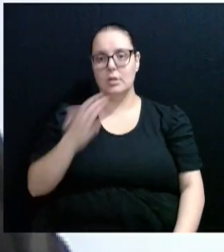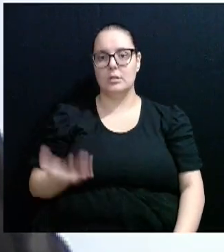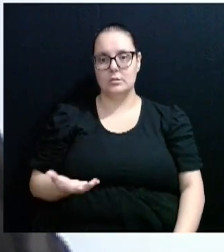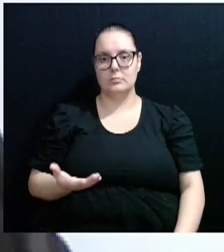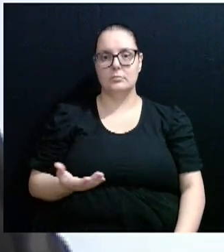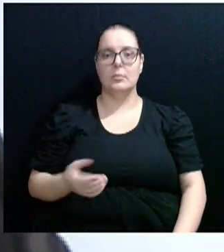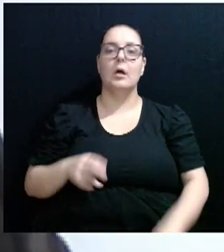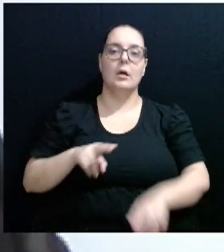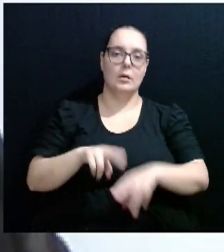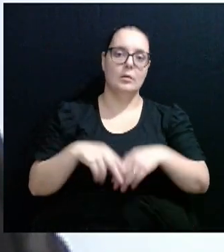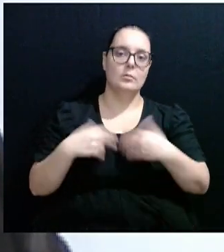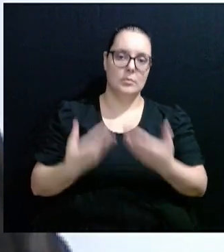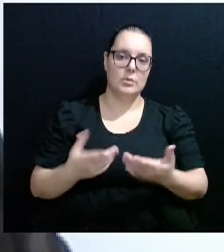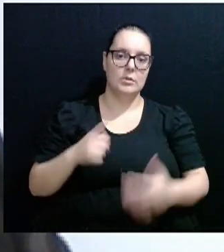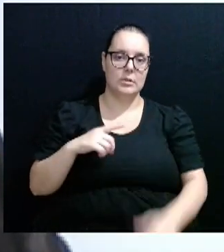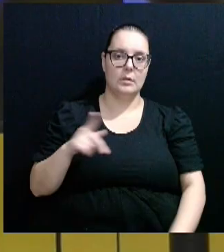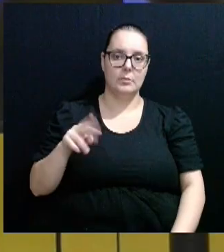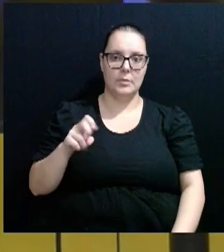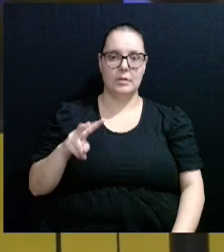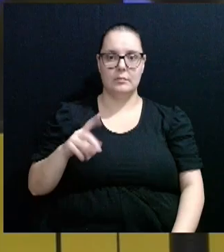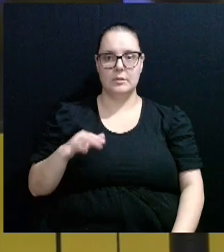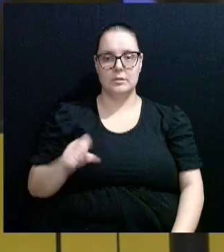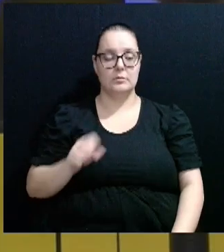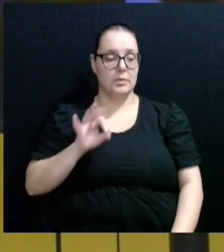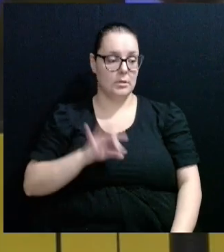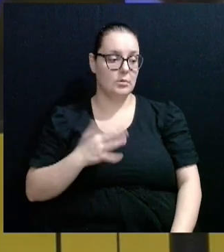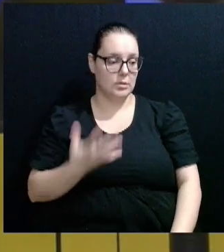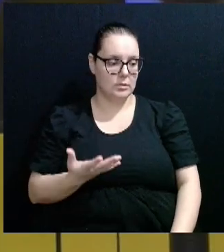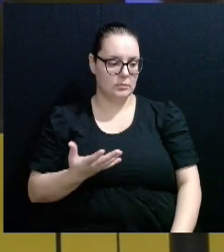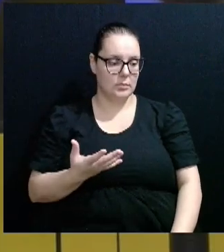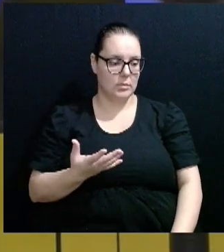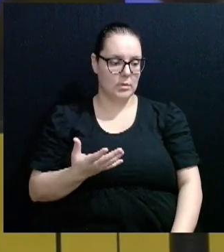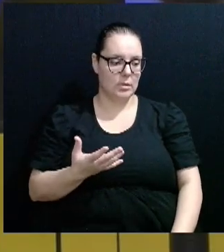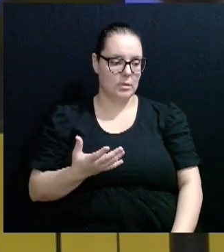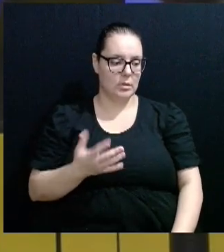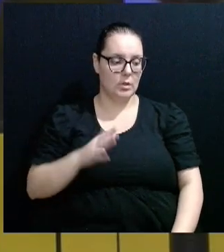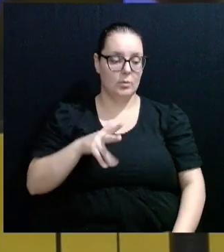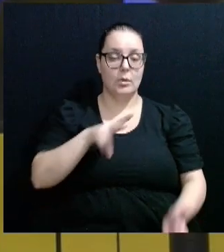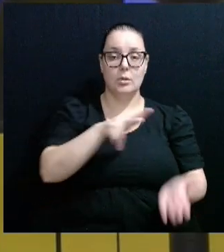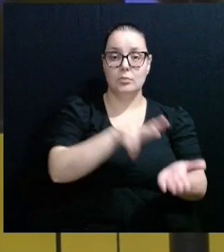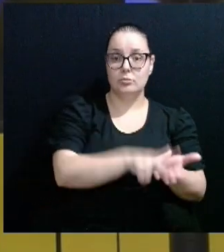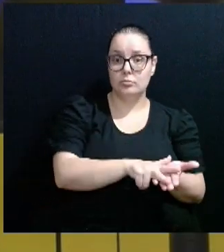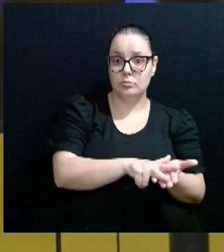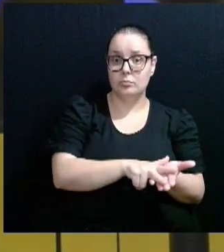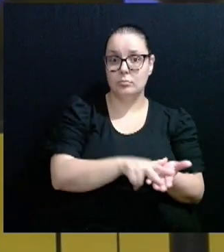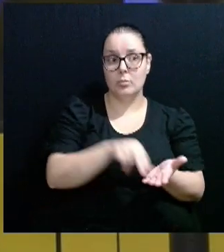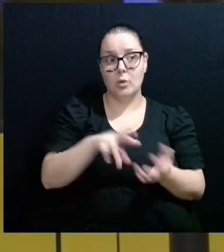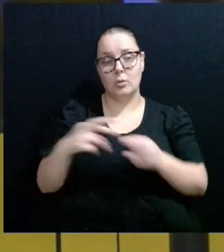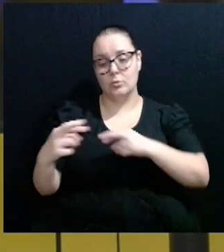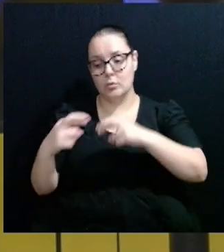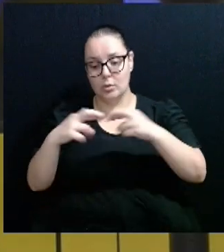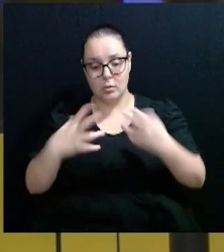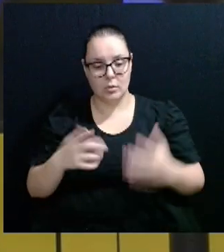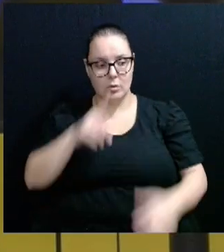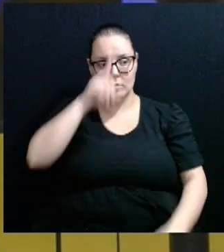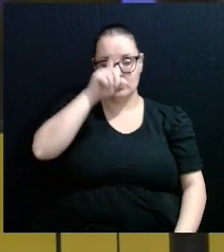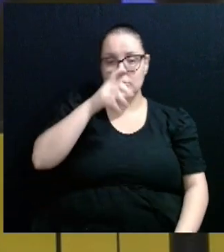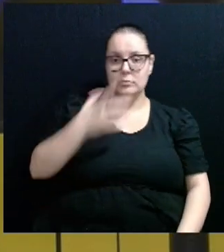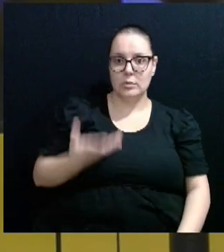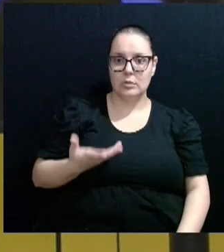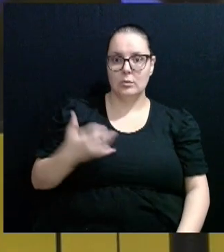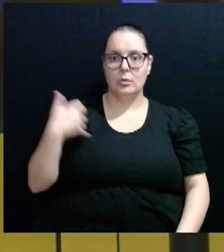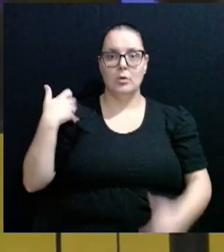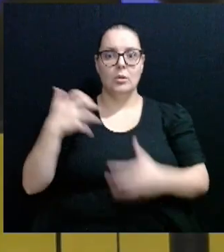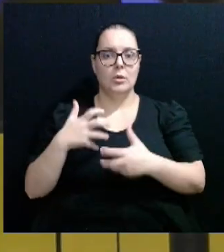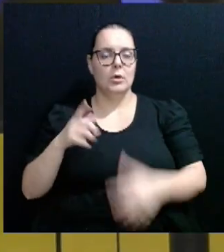previsão. Excelente. Agora, em casos de internação ou observação hospitalar, o idoso ele tem